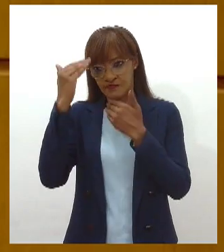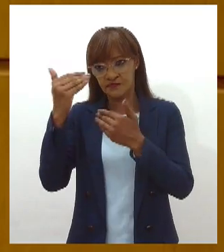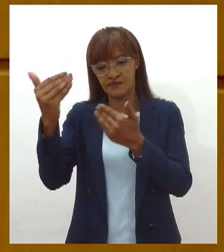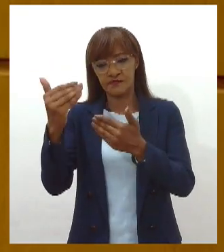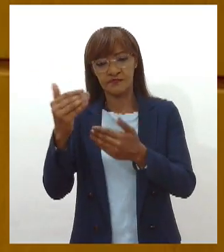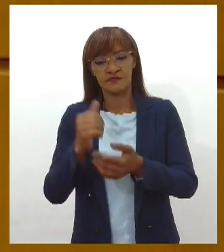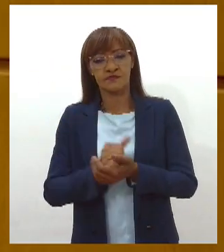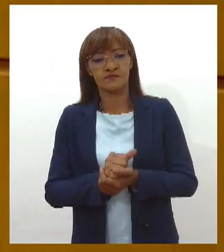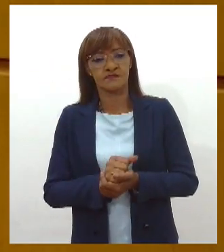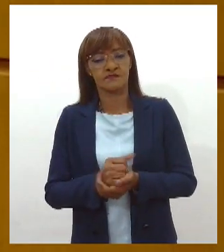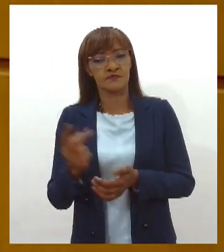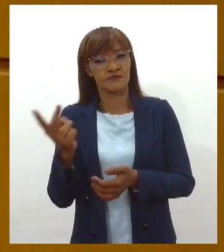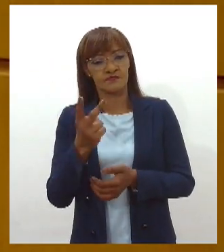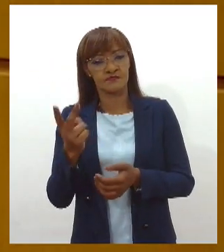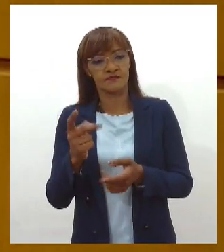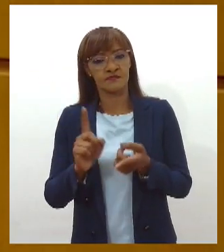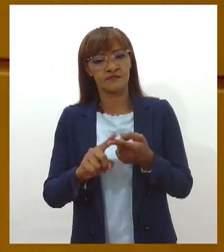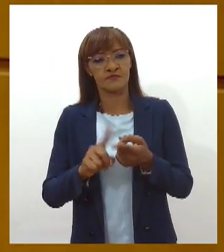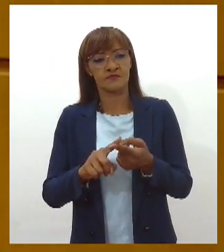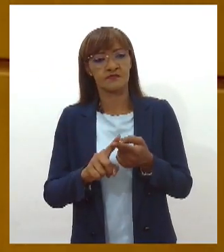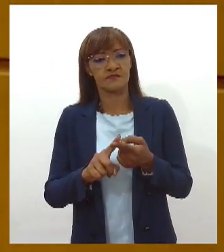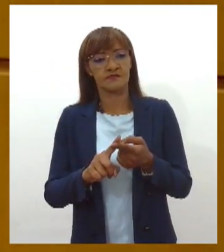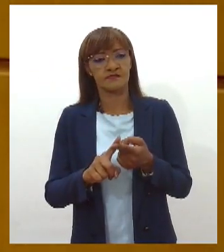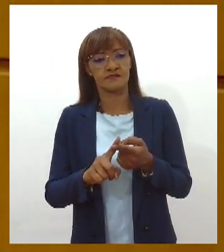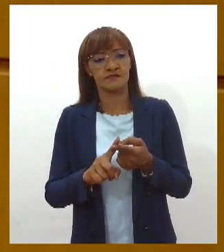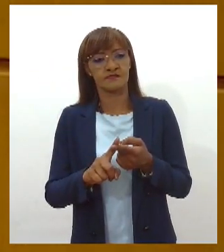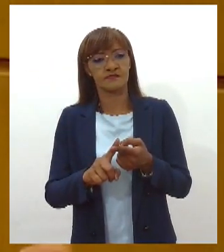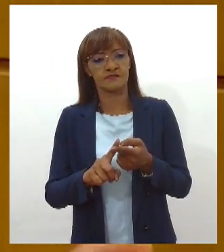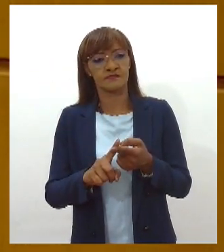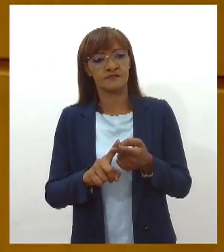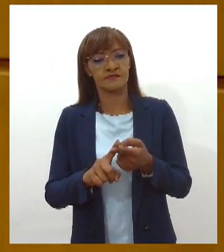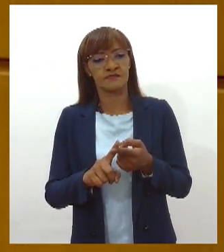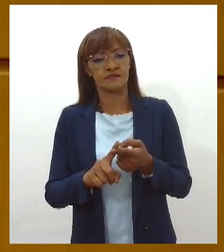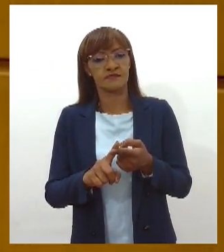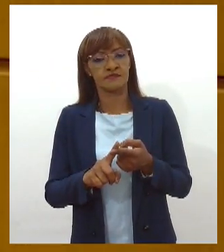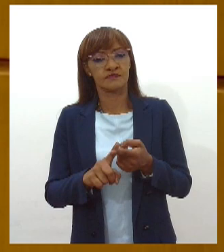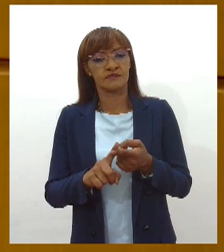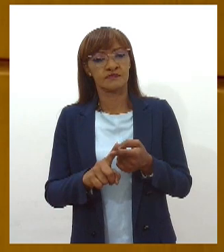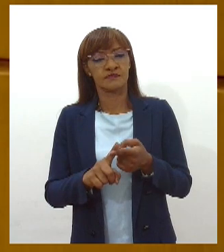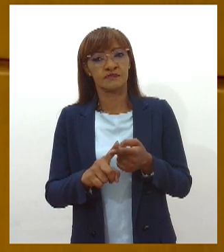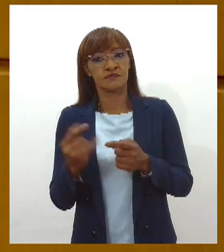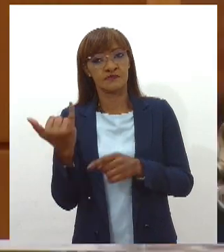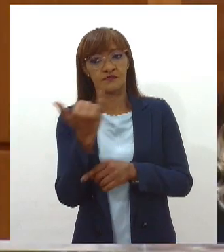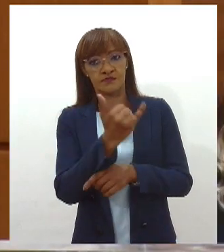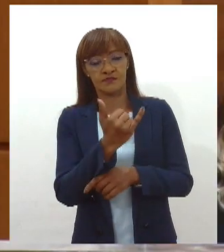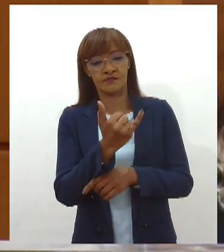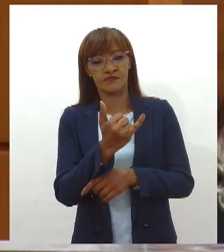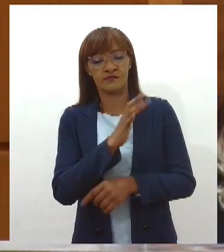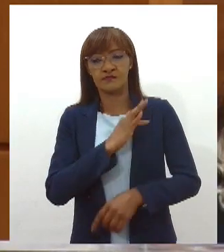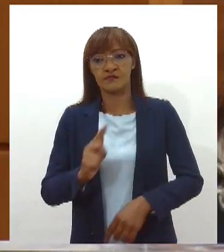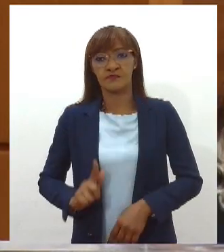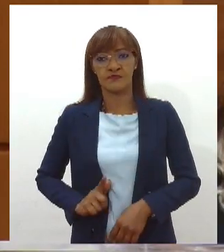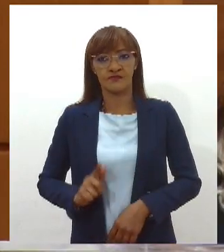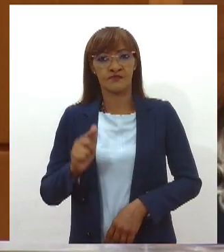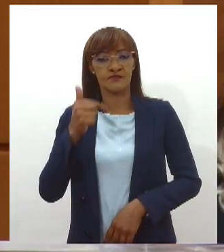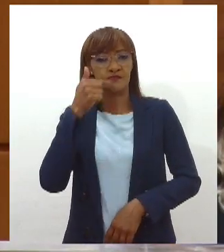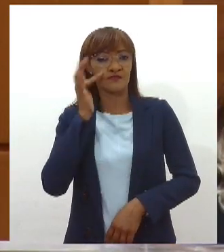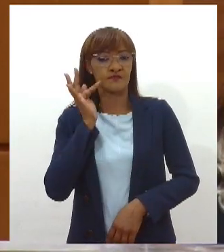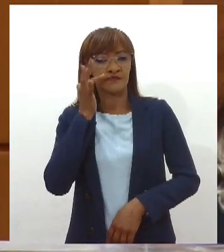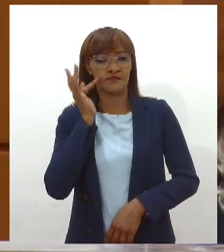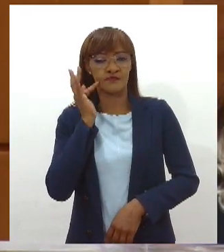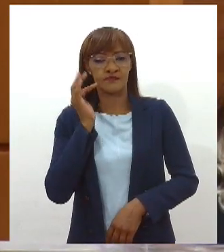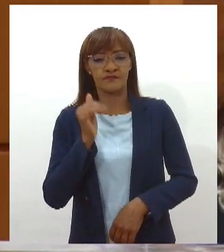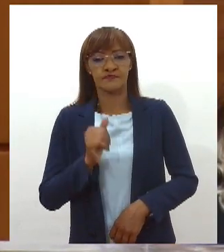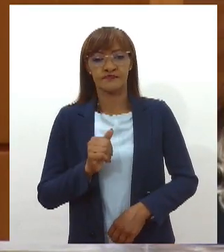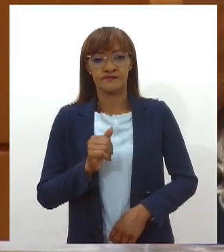e em nome de... E eu quero que transmita ao governador Fábio o meu agradecimento. Encerrando os